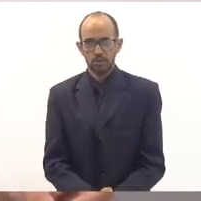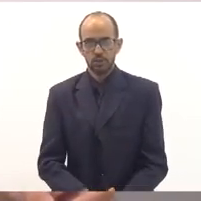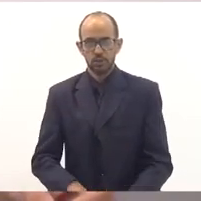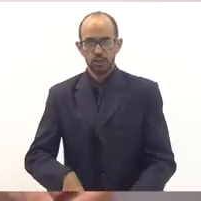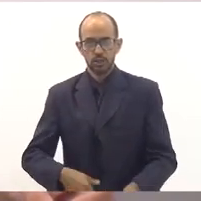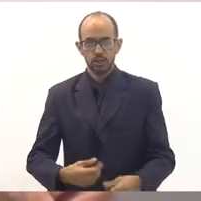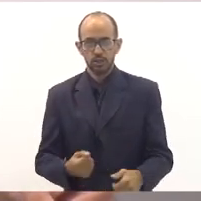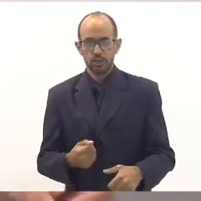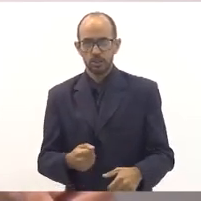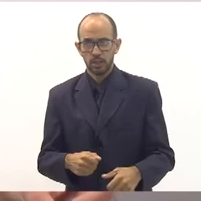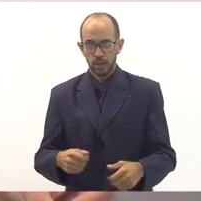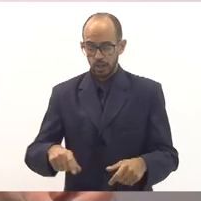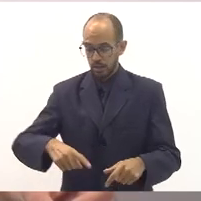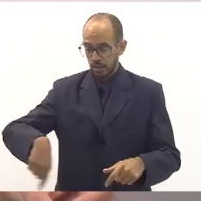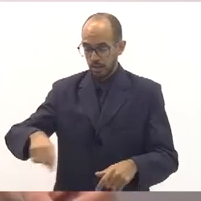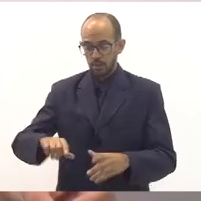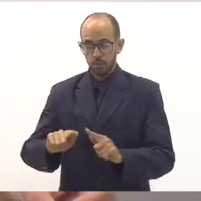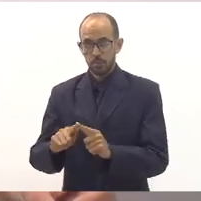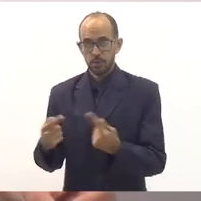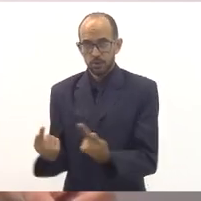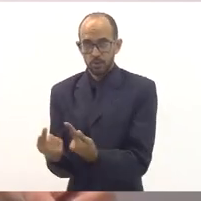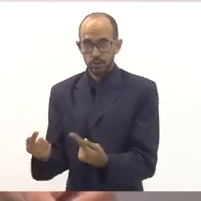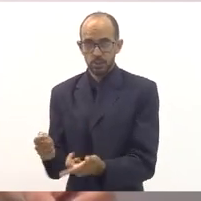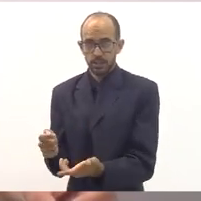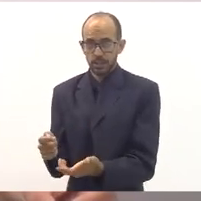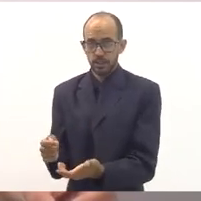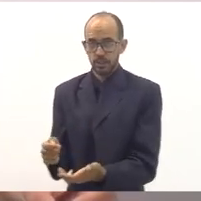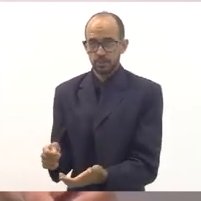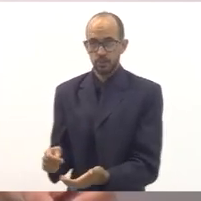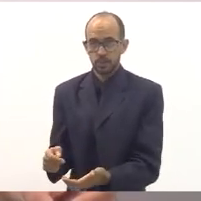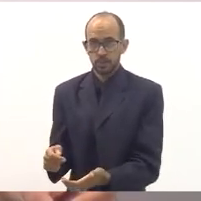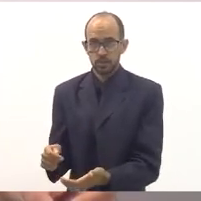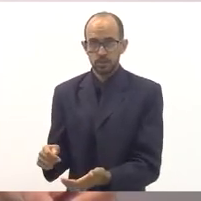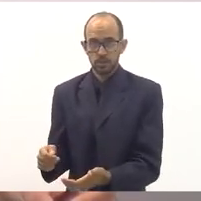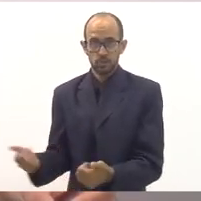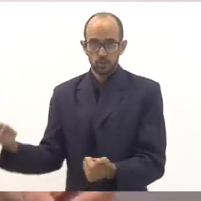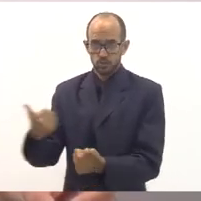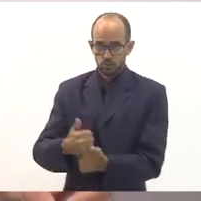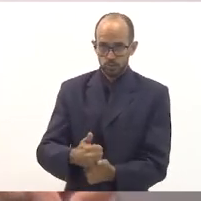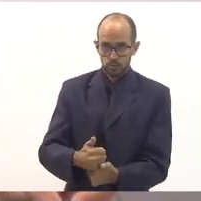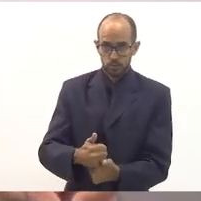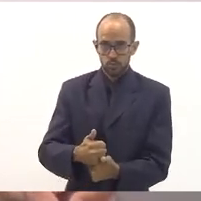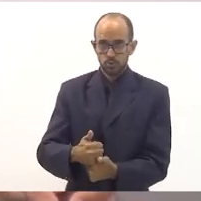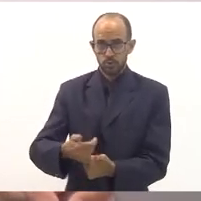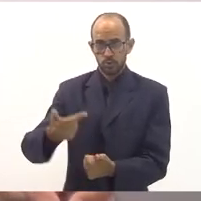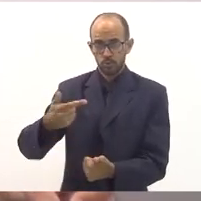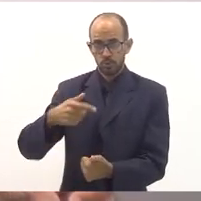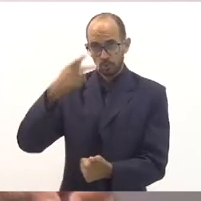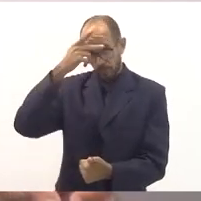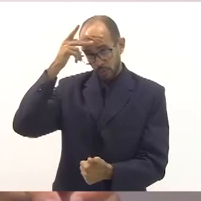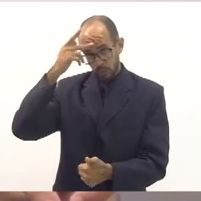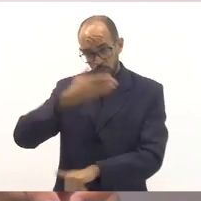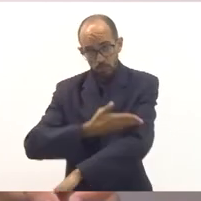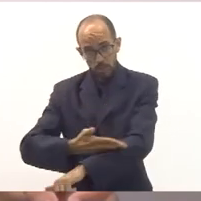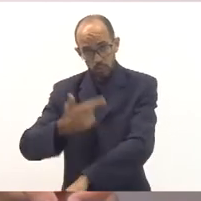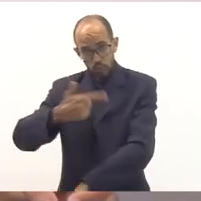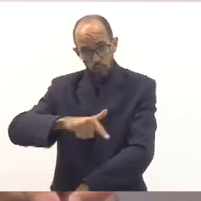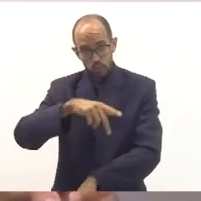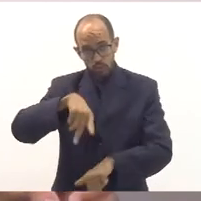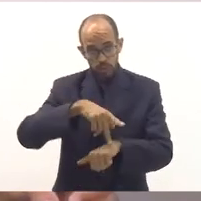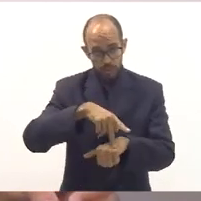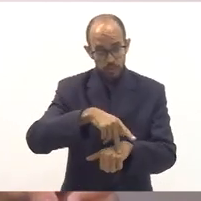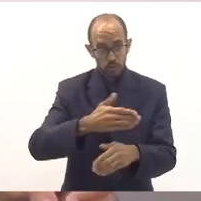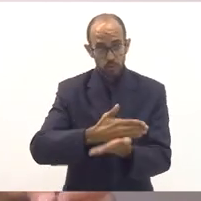massa Operária que estava sendo substituída por Imigrante e começou a se tornar um perigo